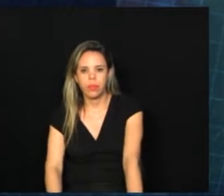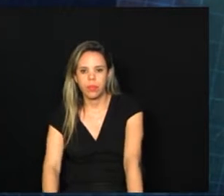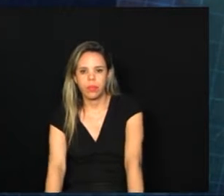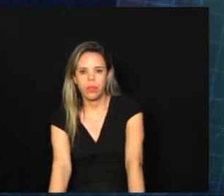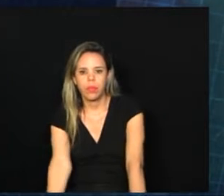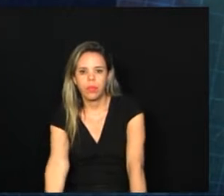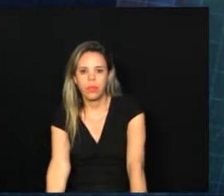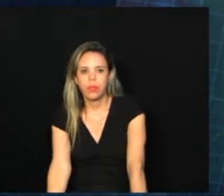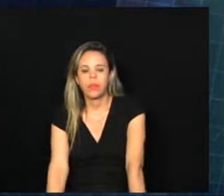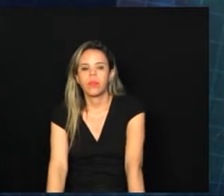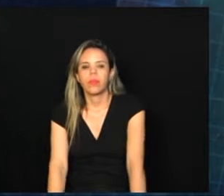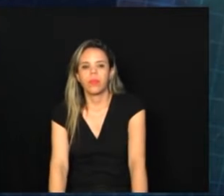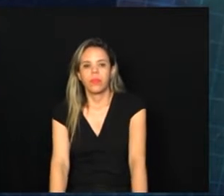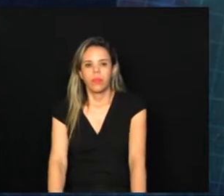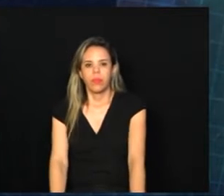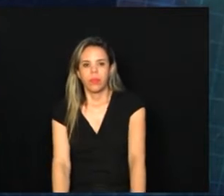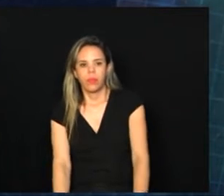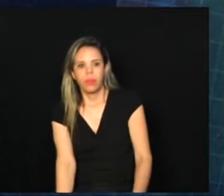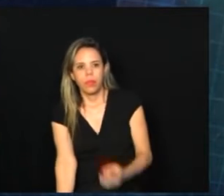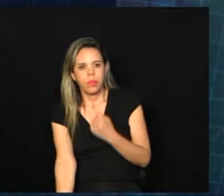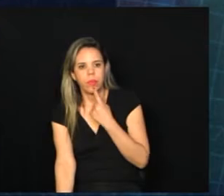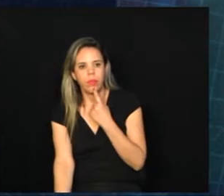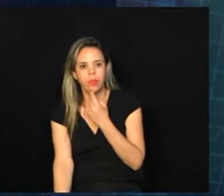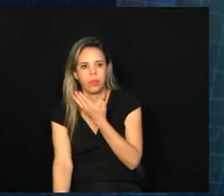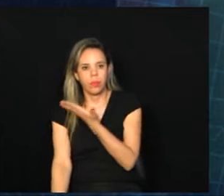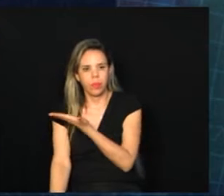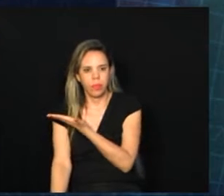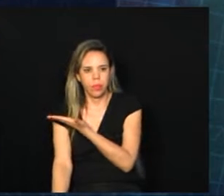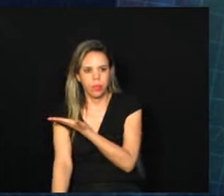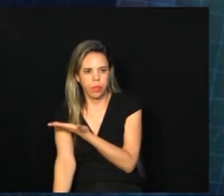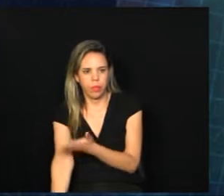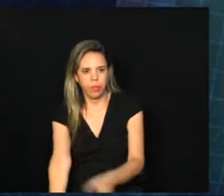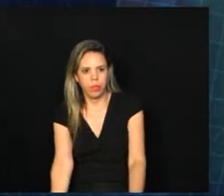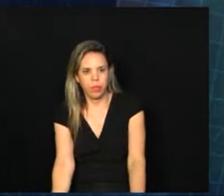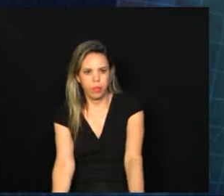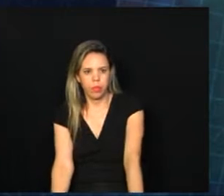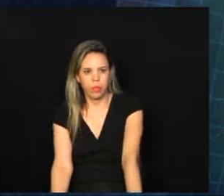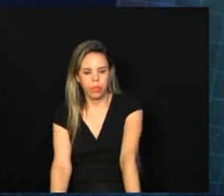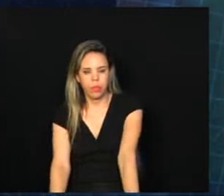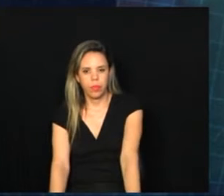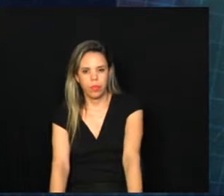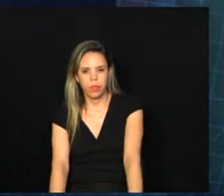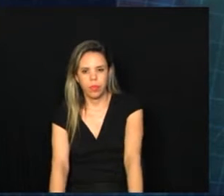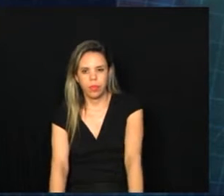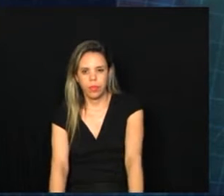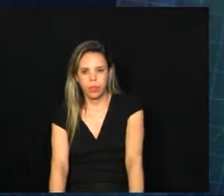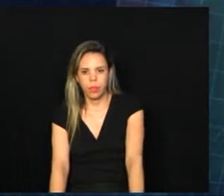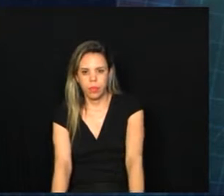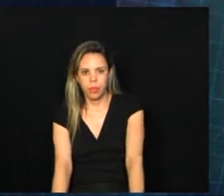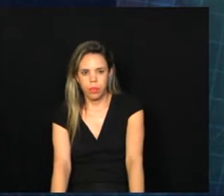369.876 casos confirmados e Campinas, até esta quinta-feira, confirmou